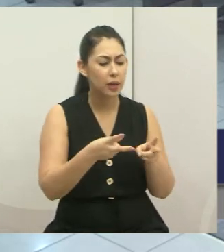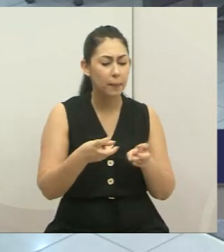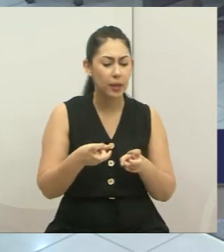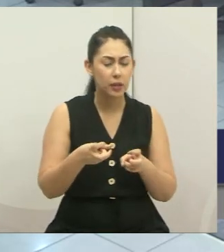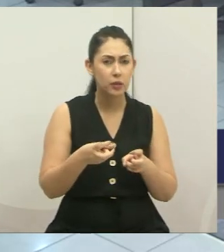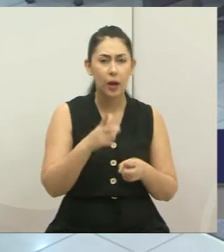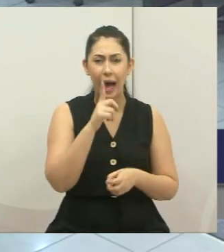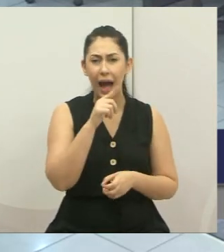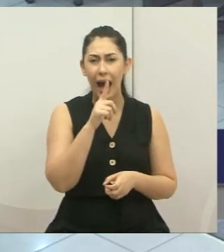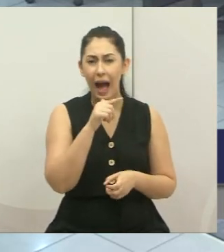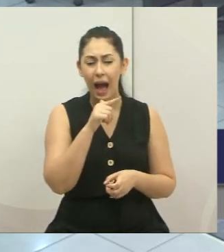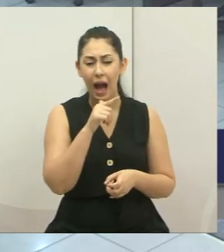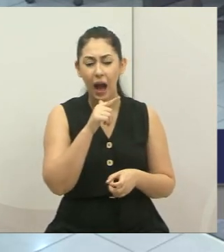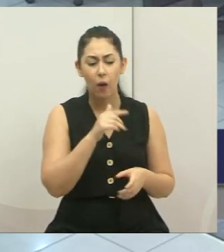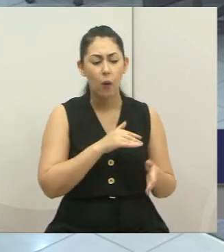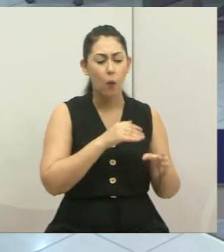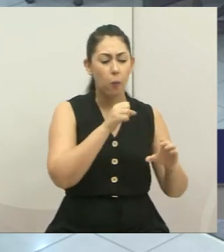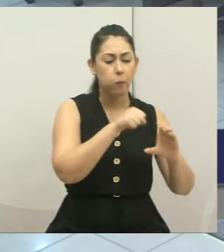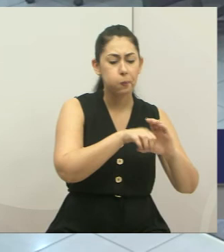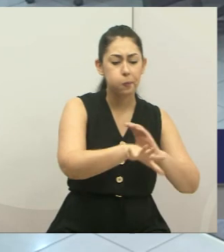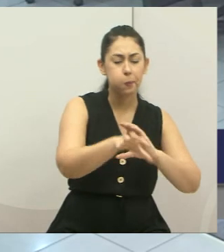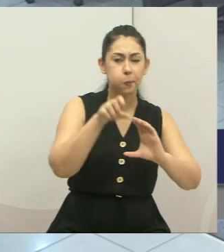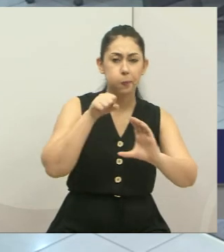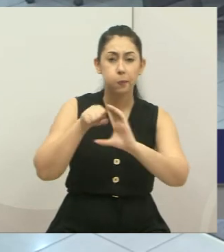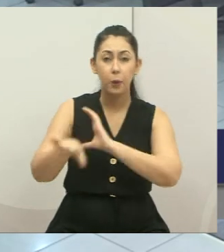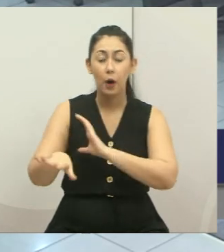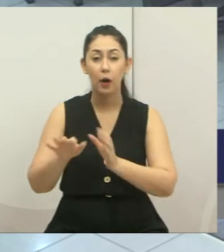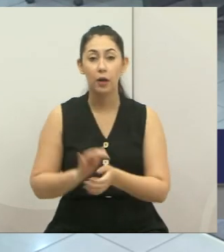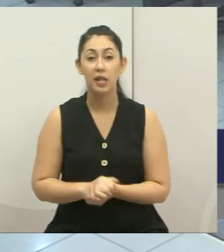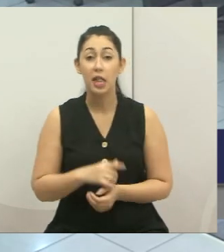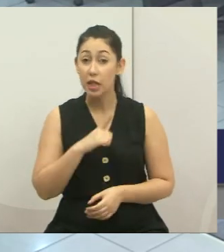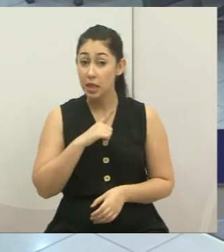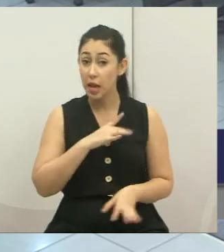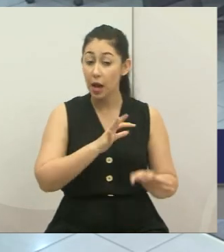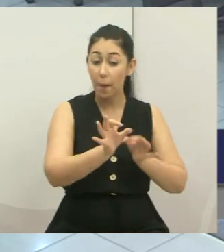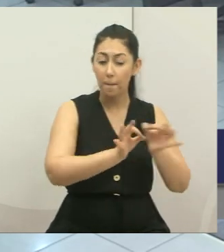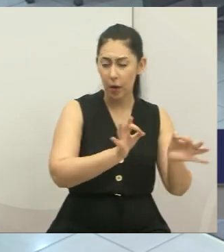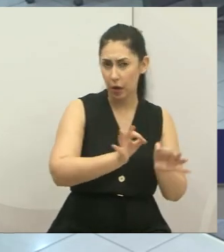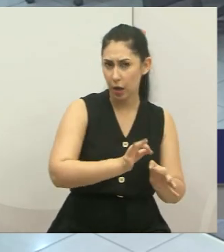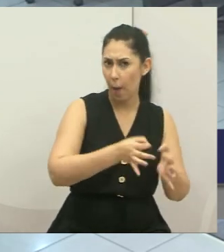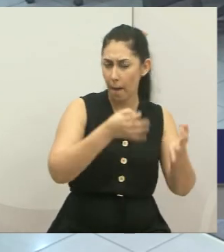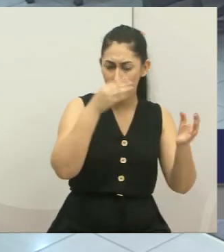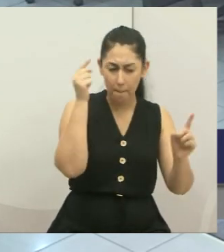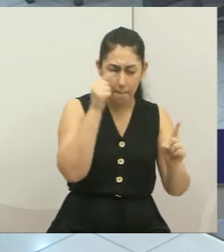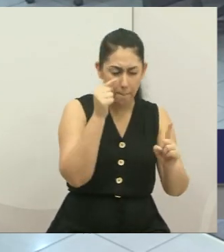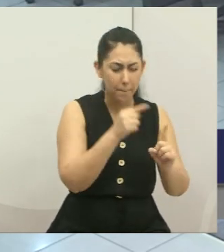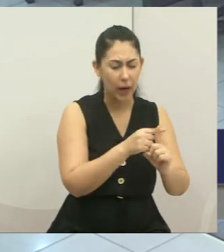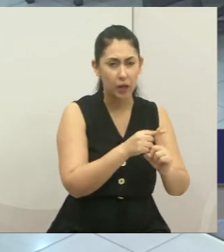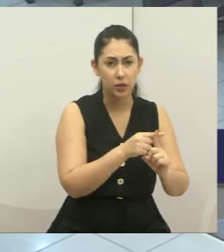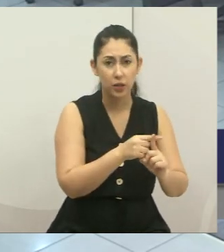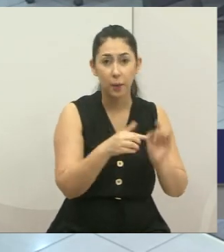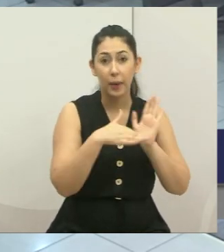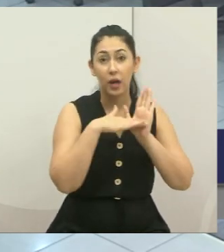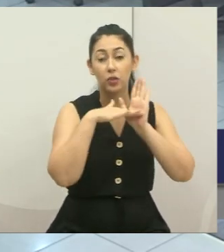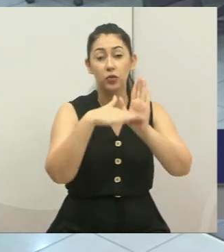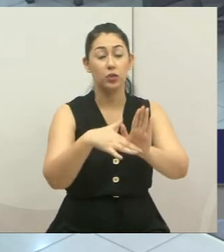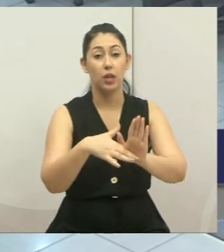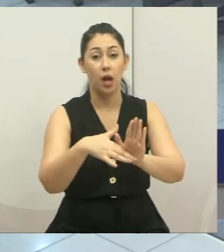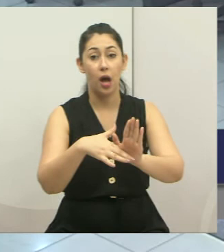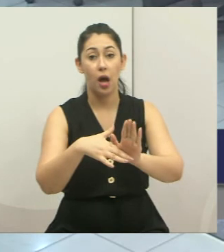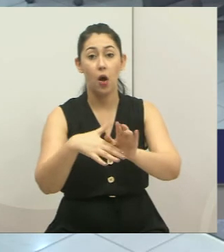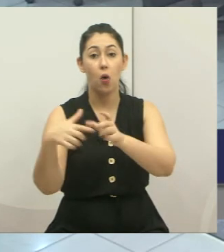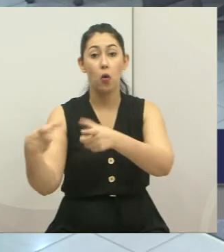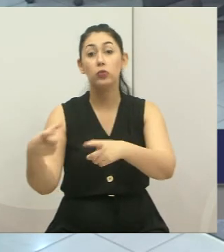regulatório de saneamento? Haverá um programa específico para atendimento dos núcleos urbanos informais,